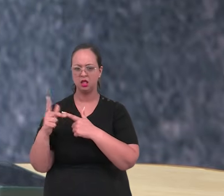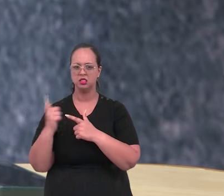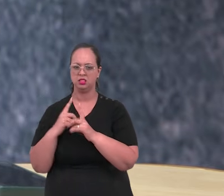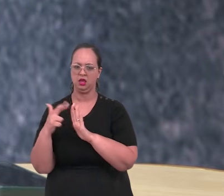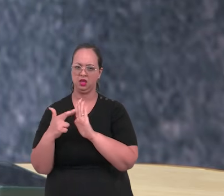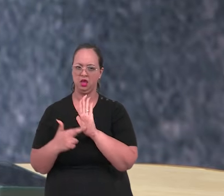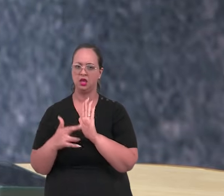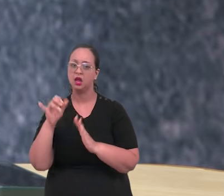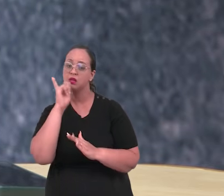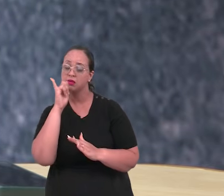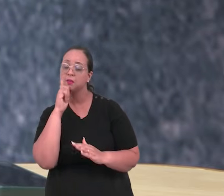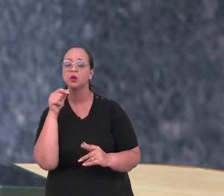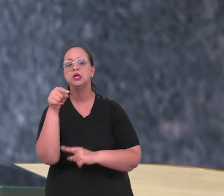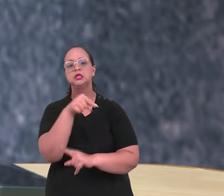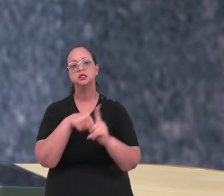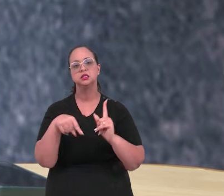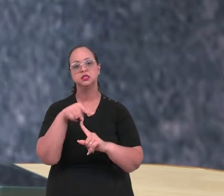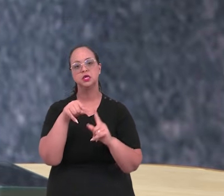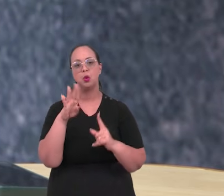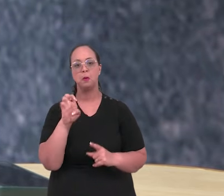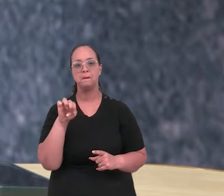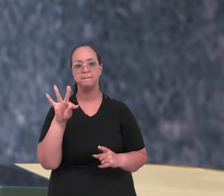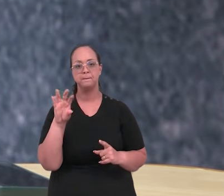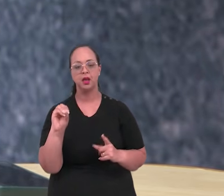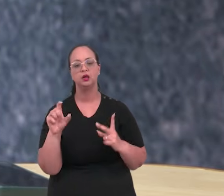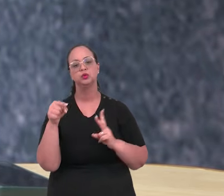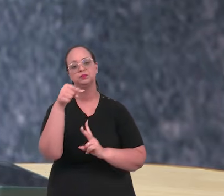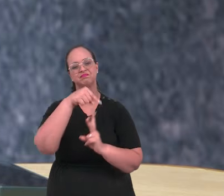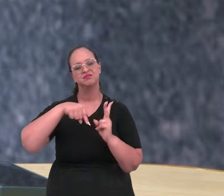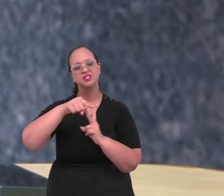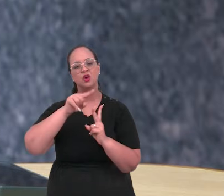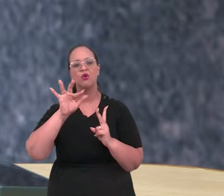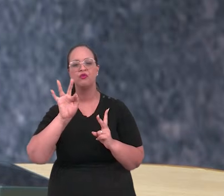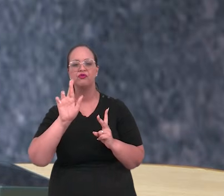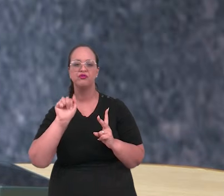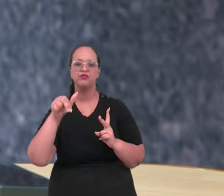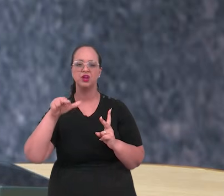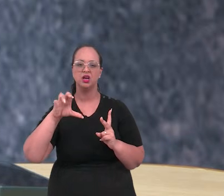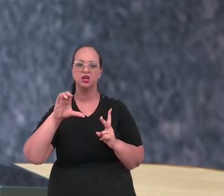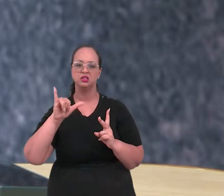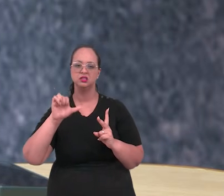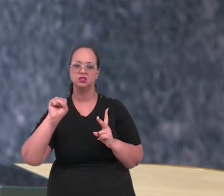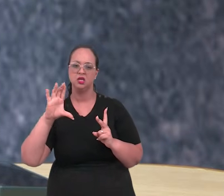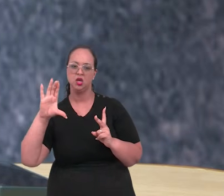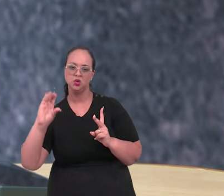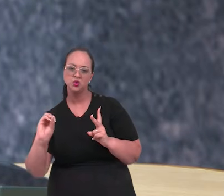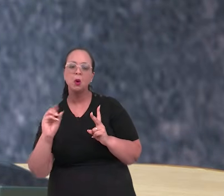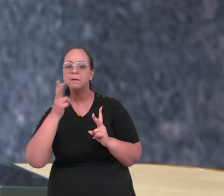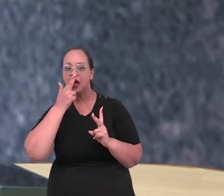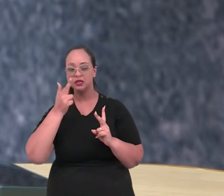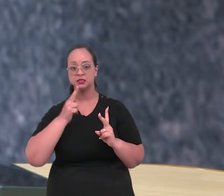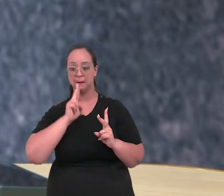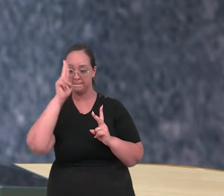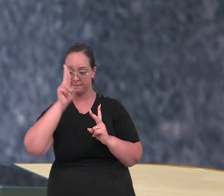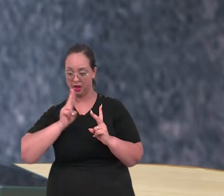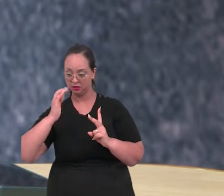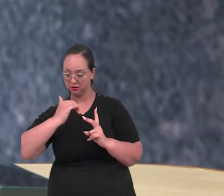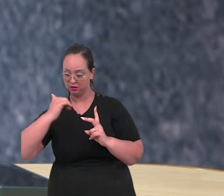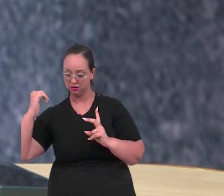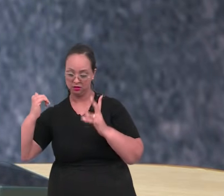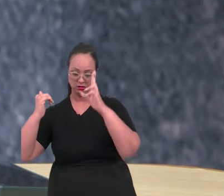São Bento, a regra de São Francisco, enfim, né? Essas ordens foram